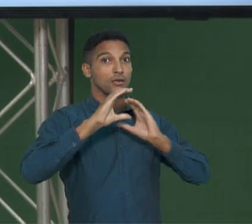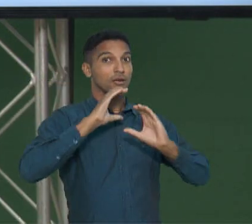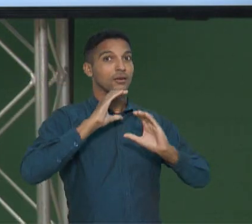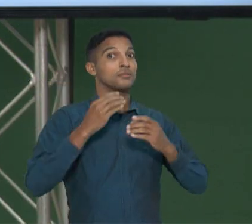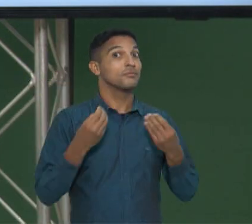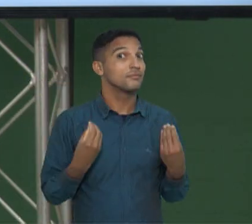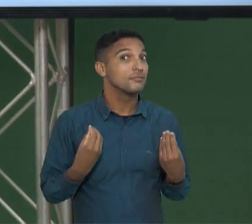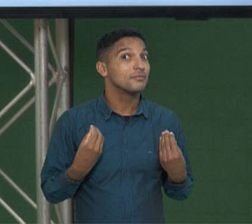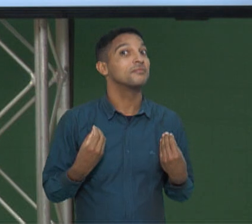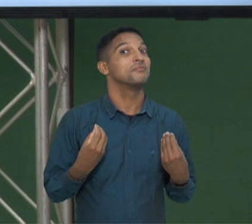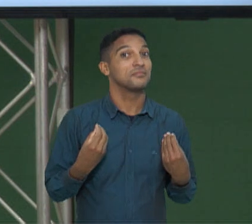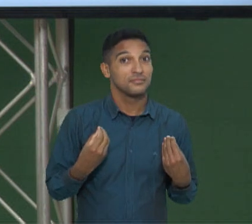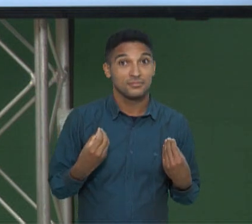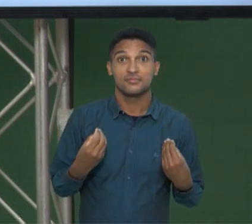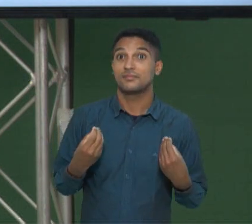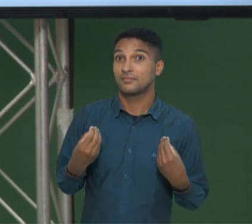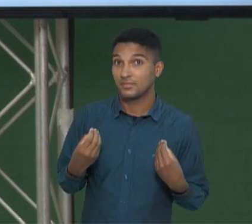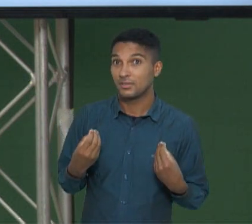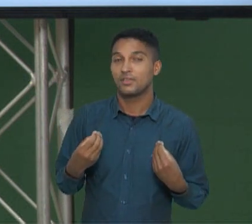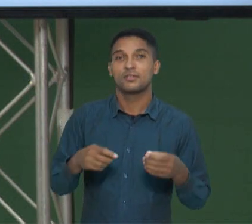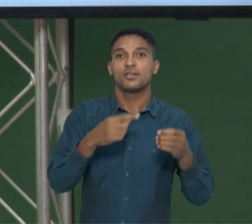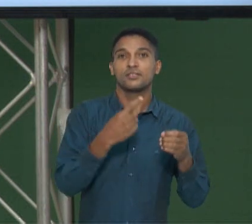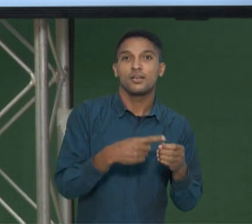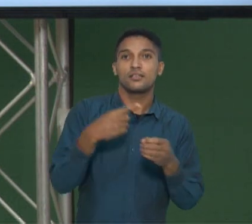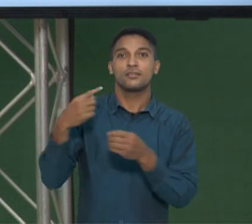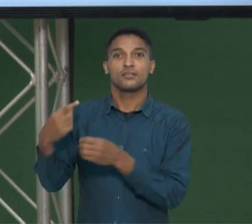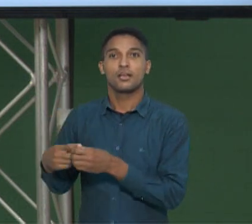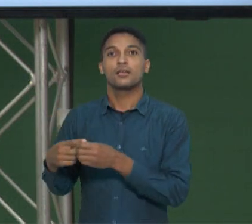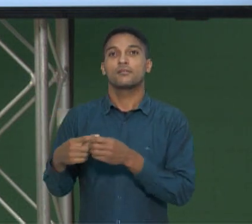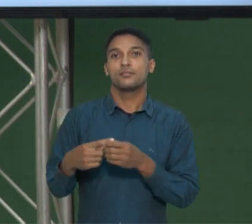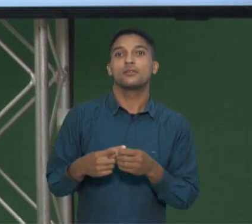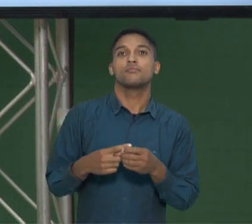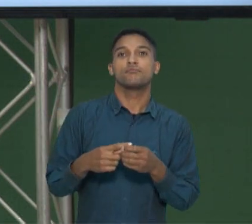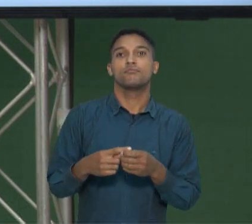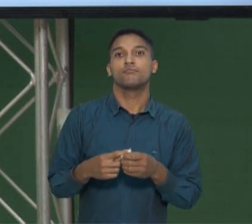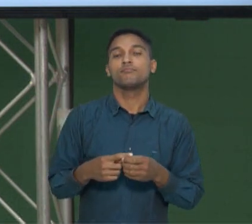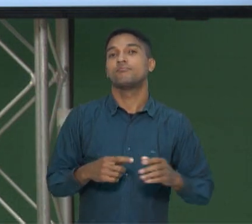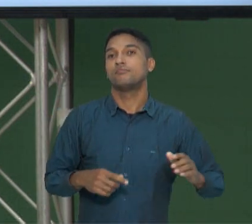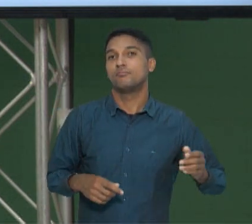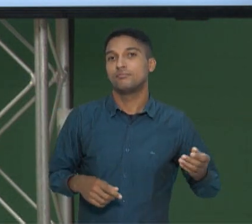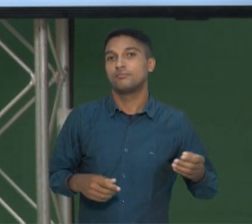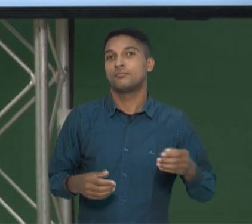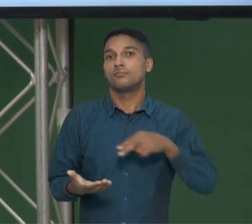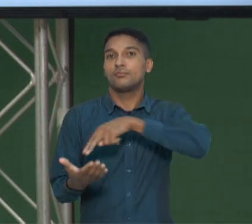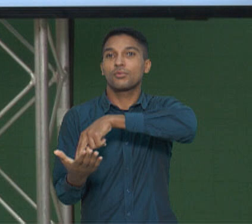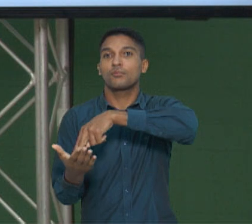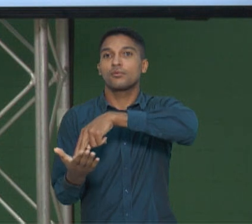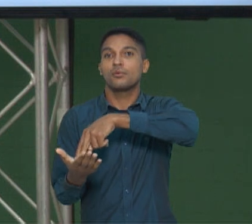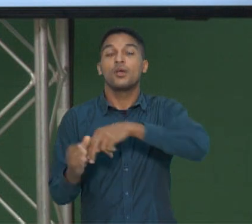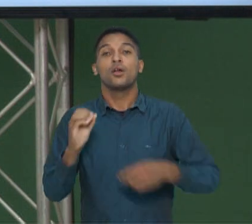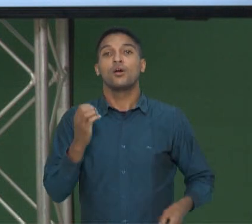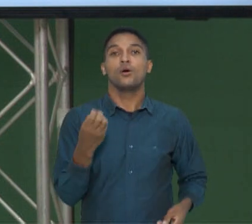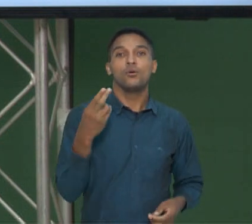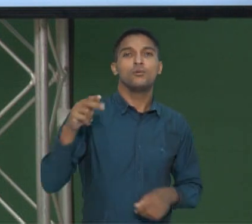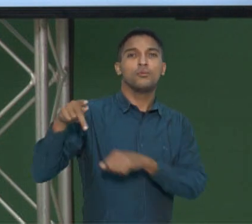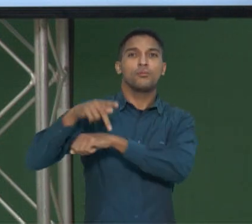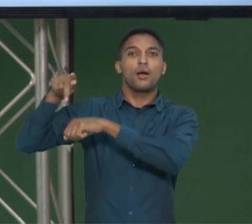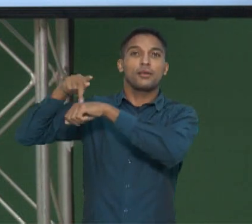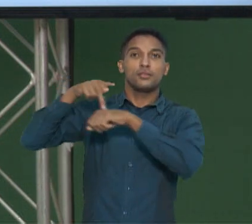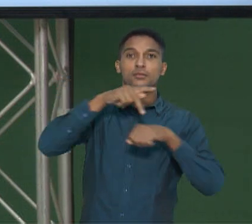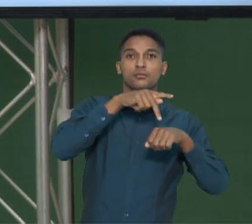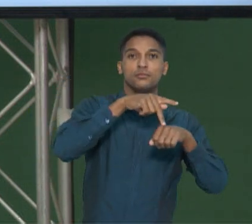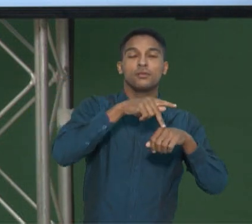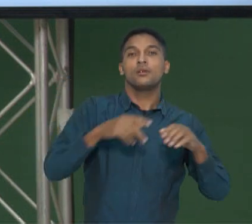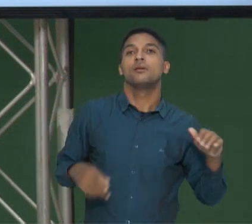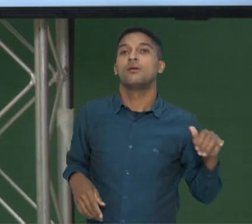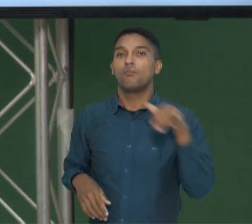quando vai a uma outra cidade, se você já teve a experiência de conhecer outro país, e principalmente